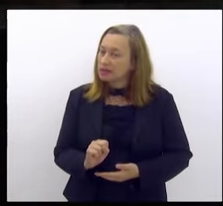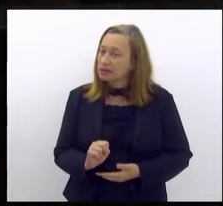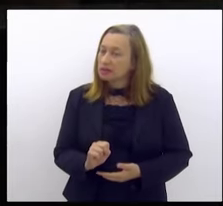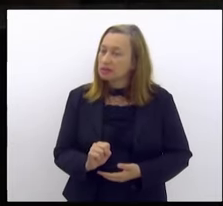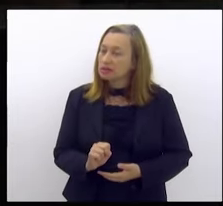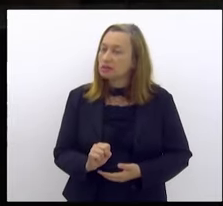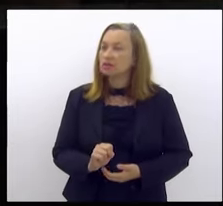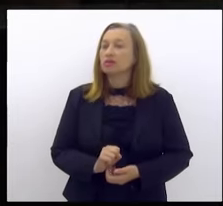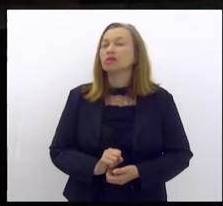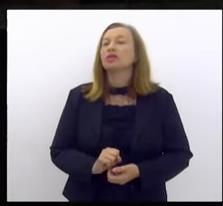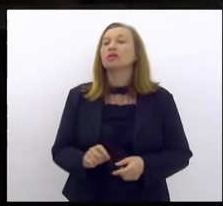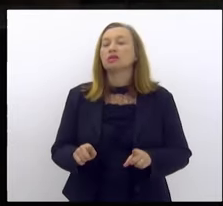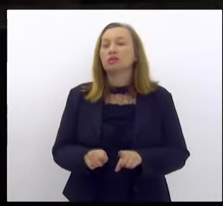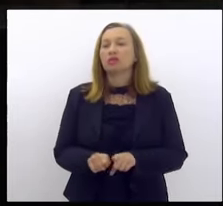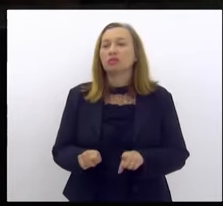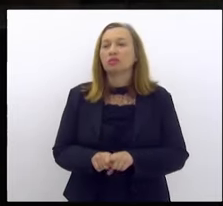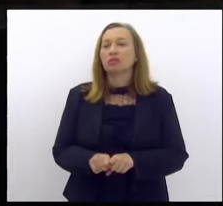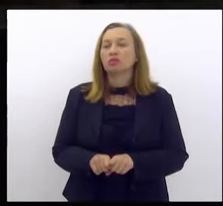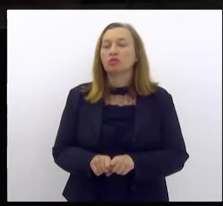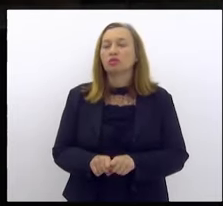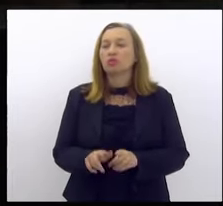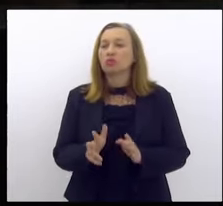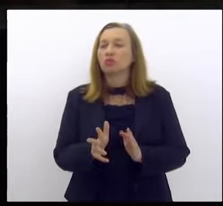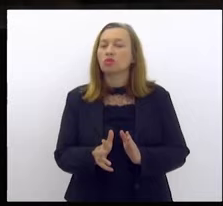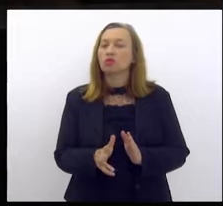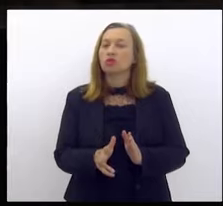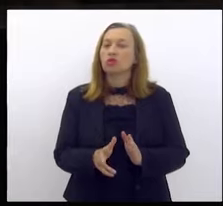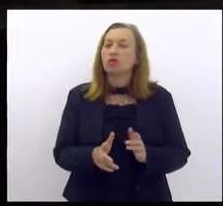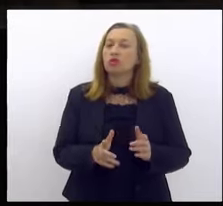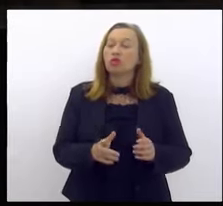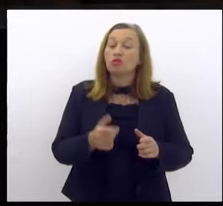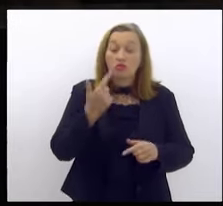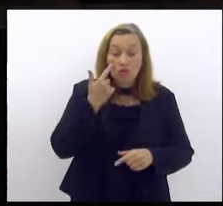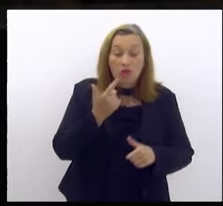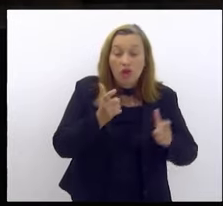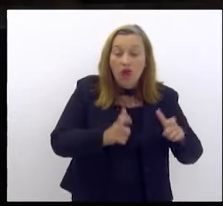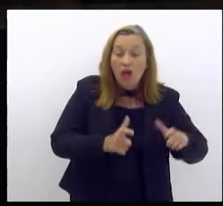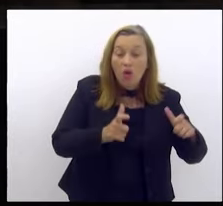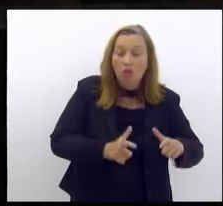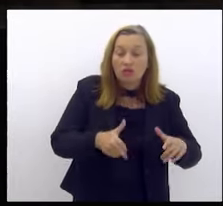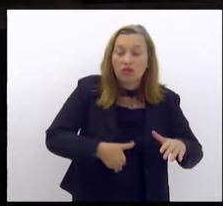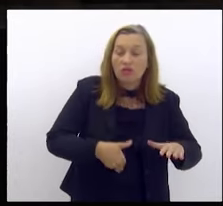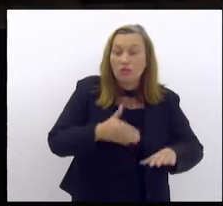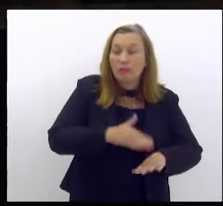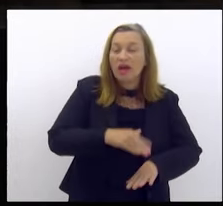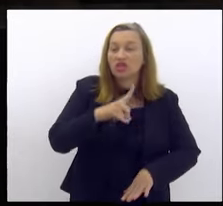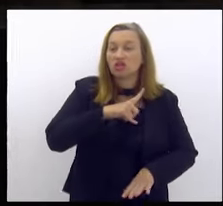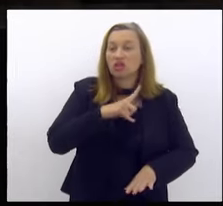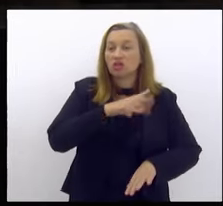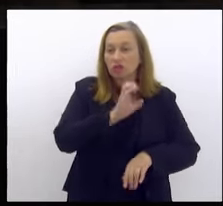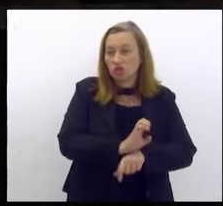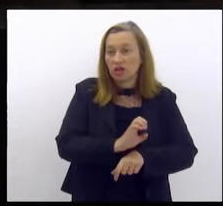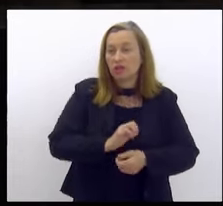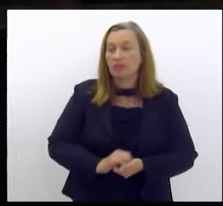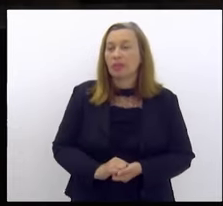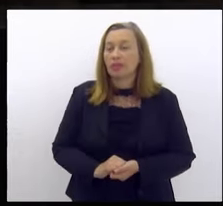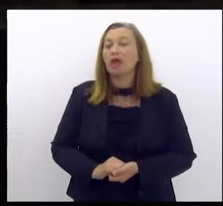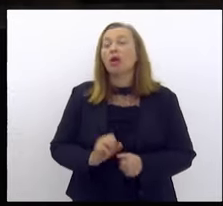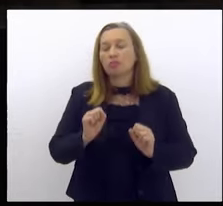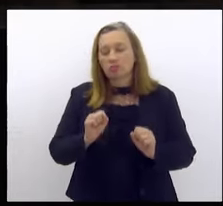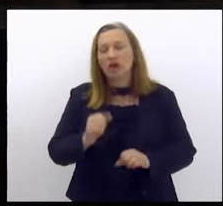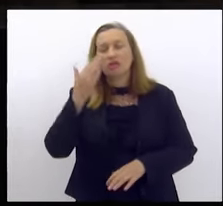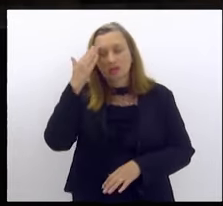que forneça também um mapeamento de onde está a fome no estado do Rio de Janeiro. A gente já